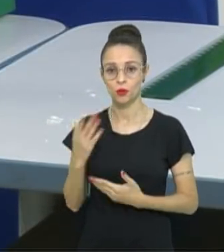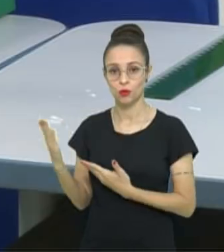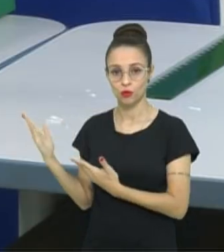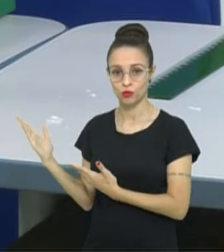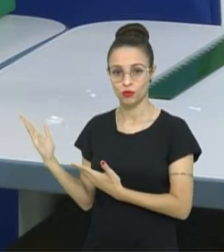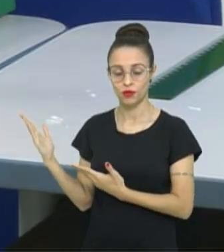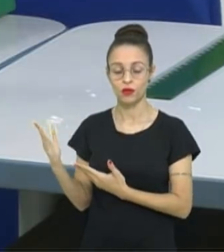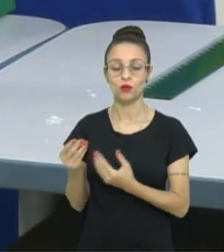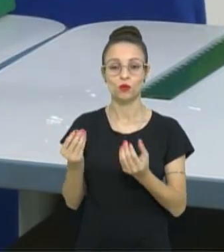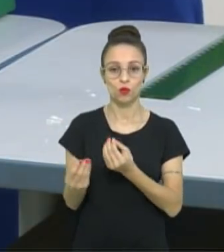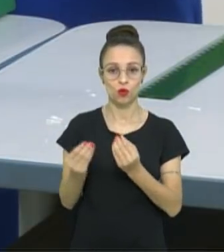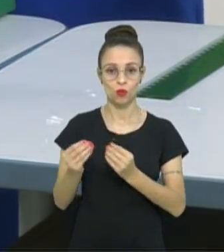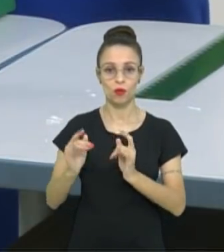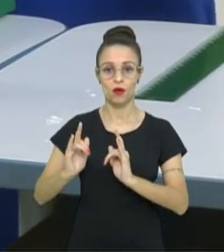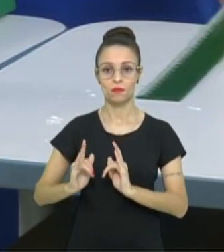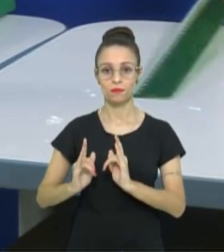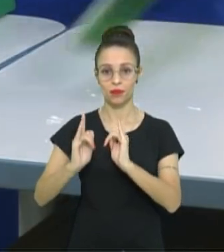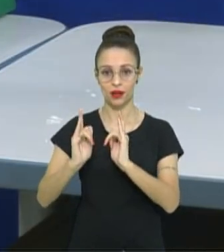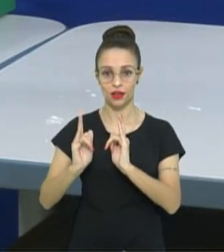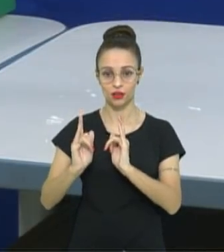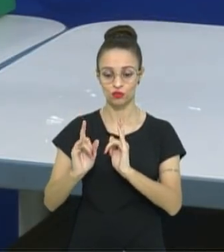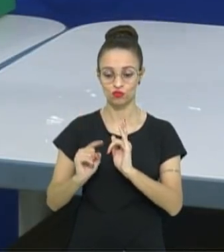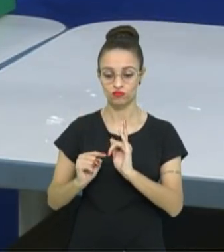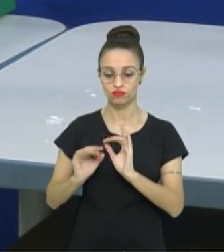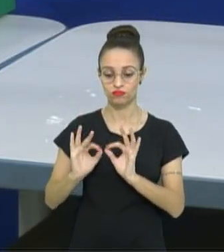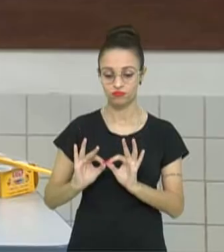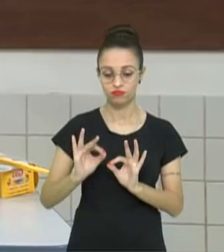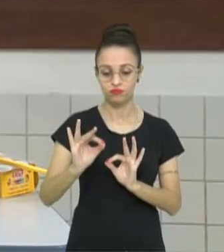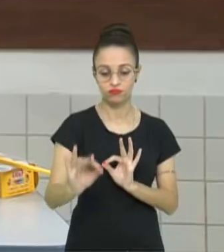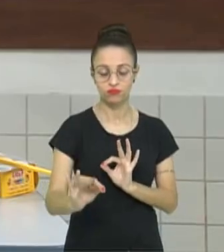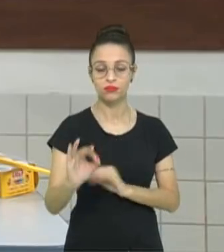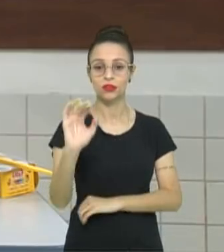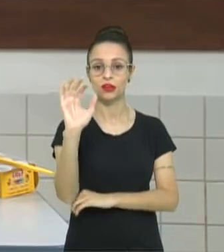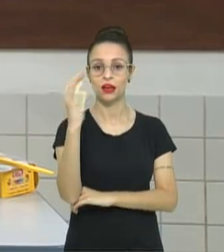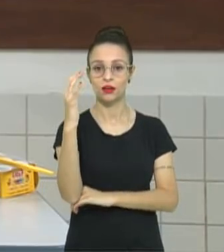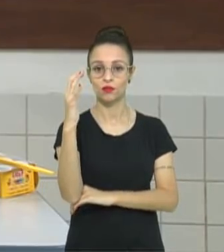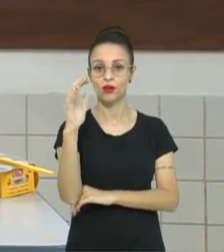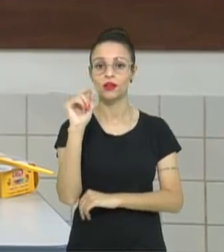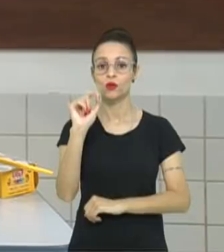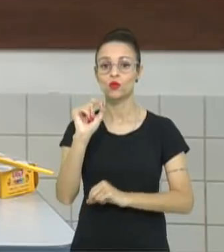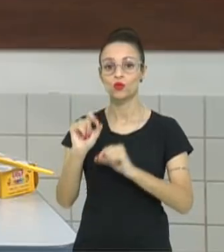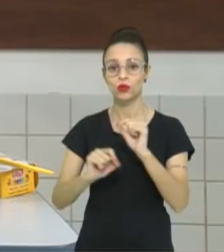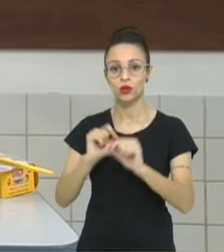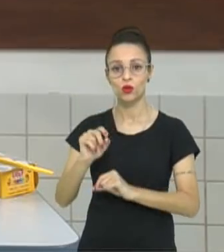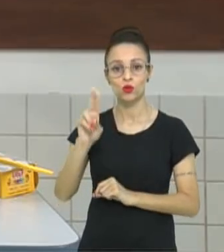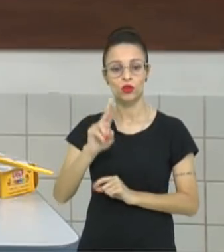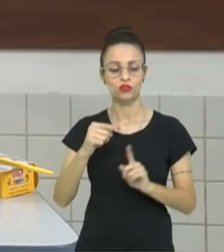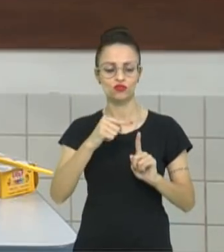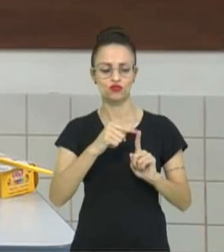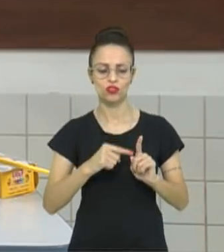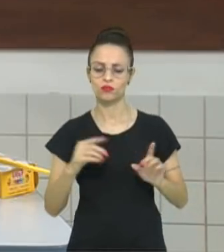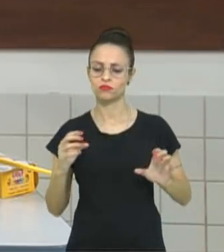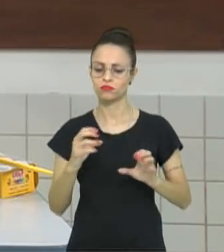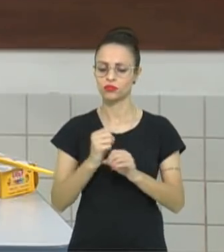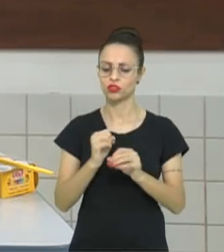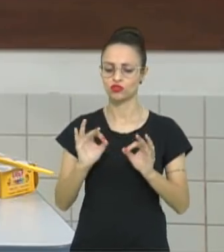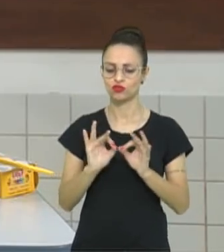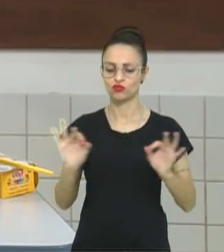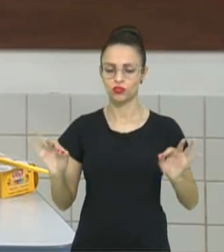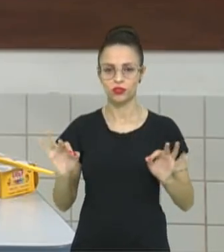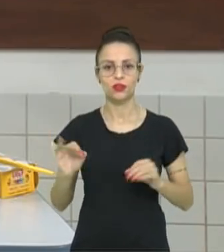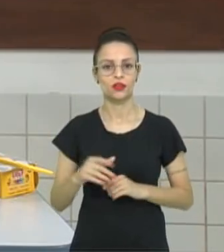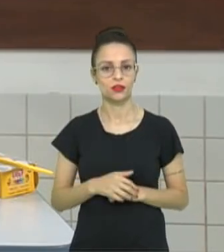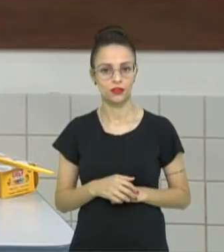meu prédio e a árvore. O que mais ele nos fala ali? Que a gente vai usar uma unidade de medida, né? Lembrando que nós